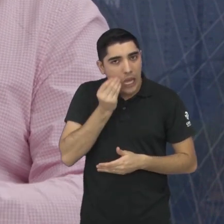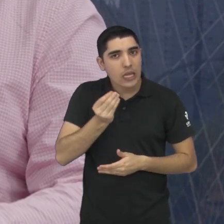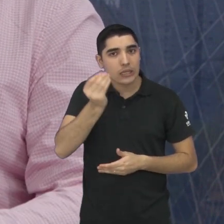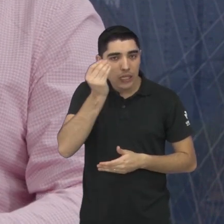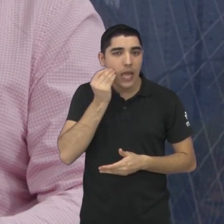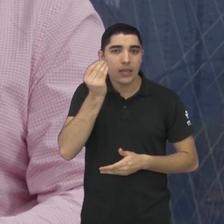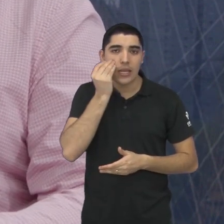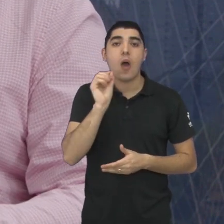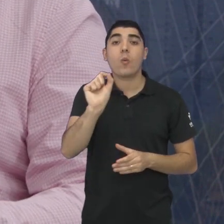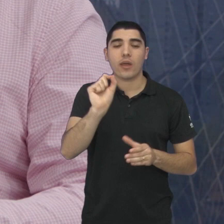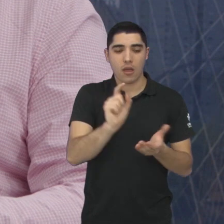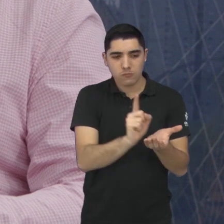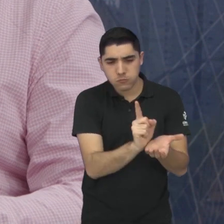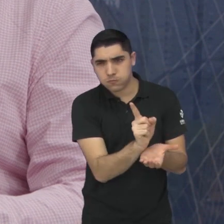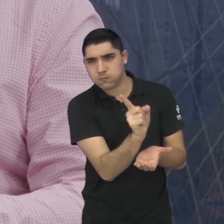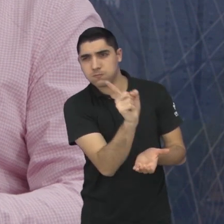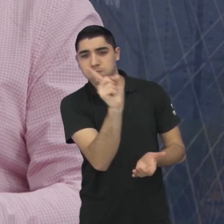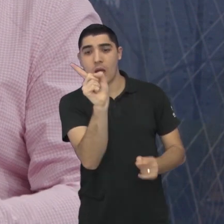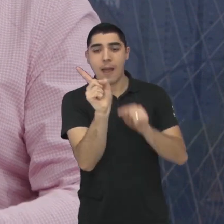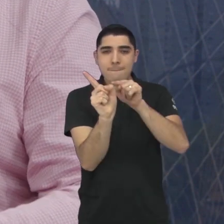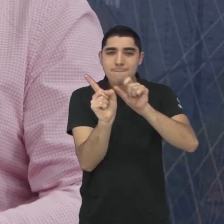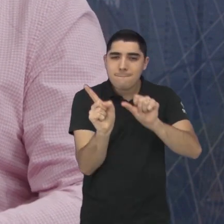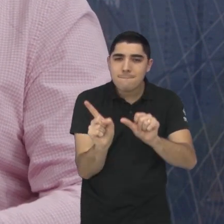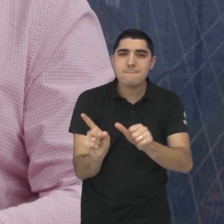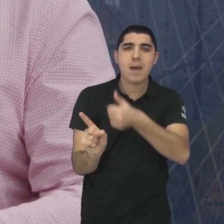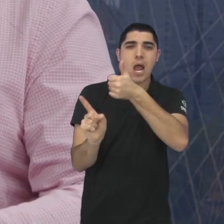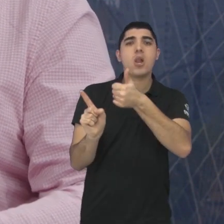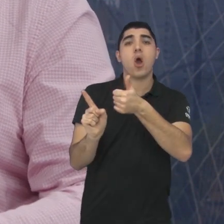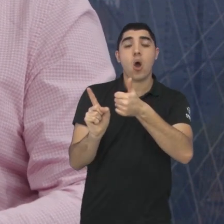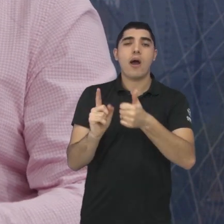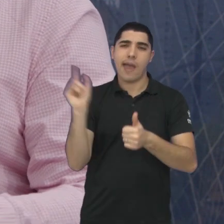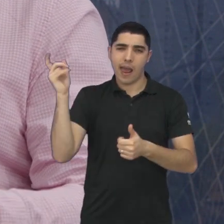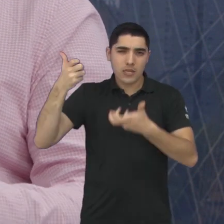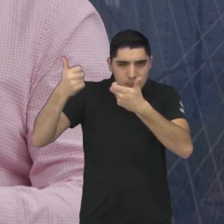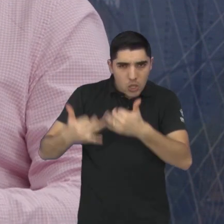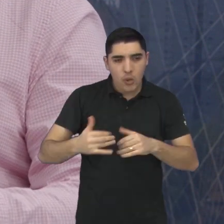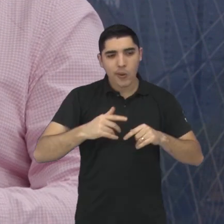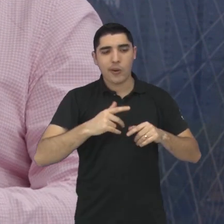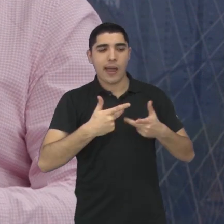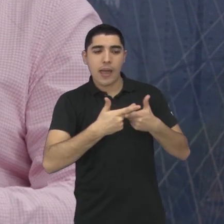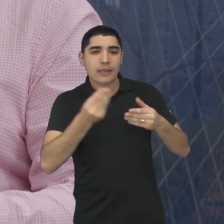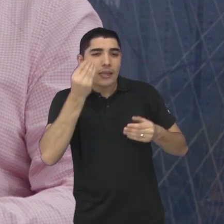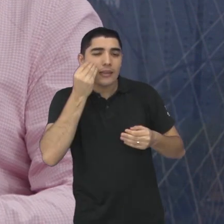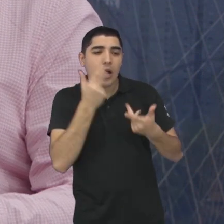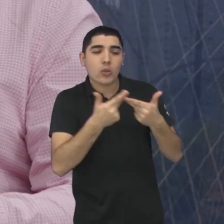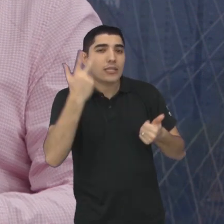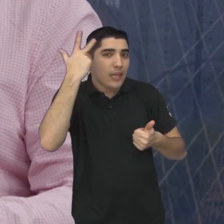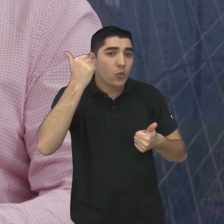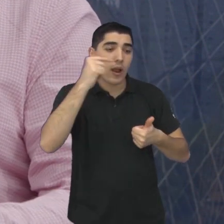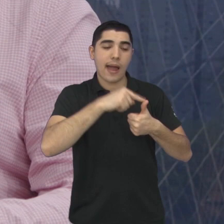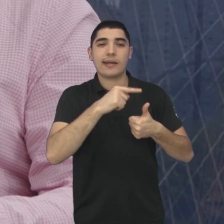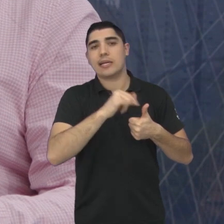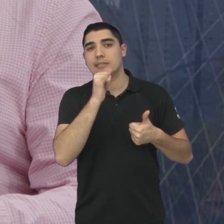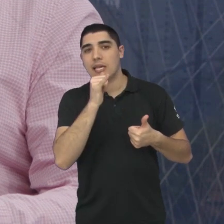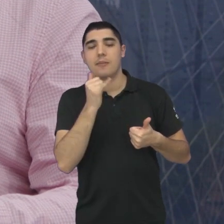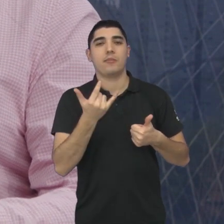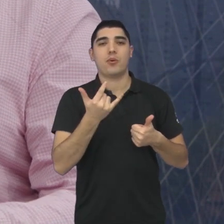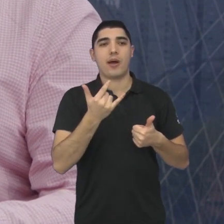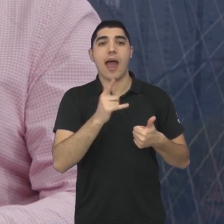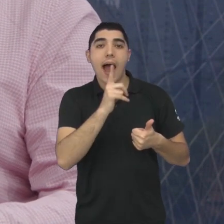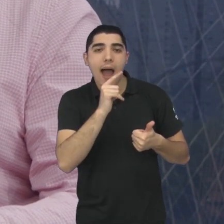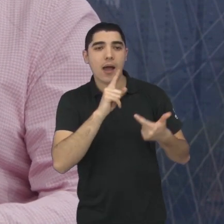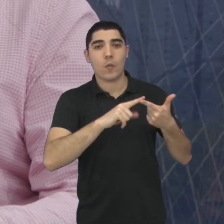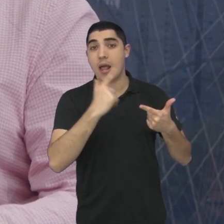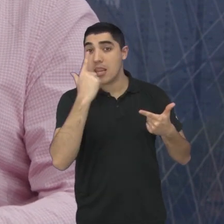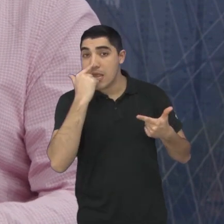para melhorar o nosso gerenciamento terrestre. Ela mencionou gerenciamento de recursos, de água, de